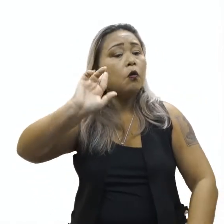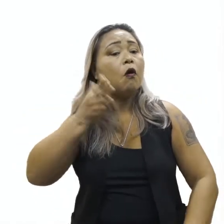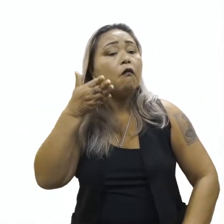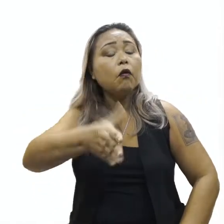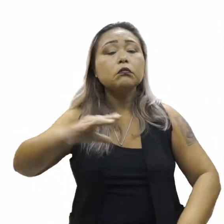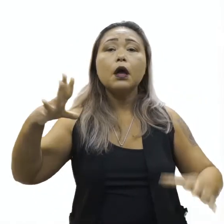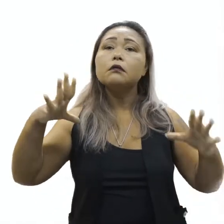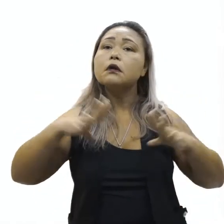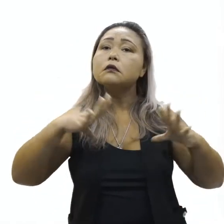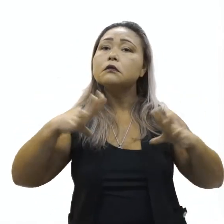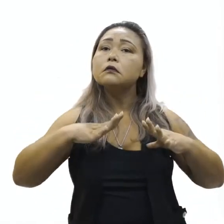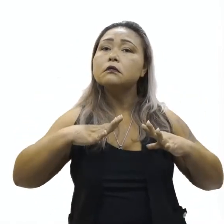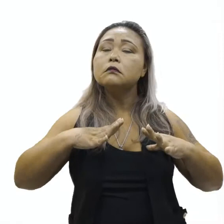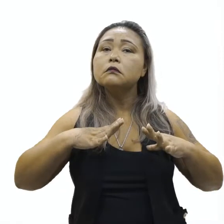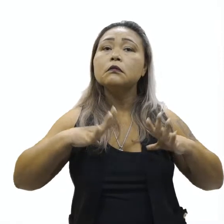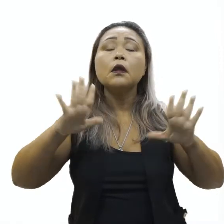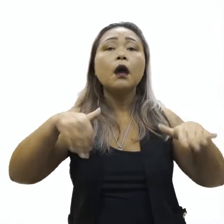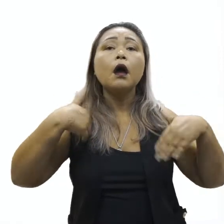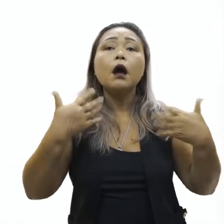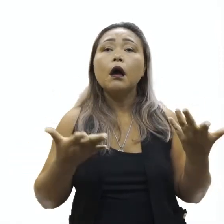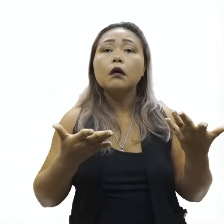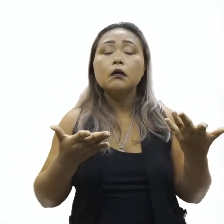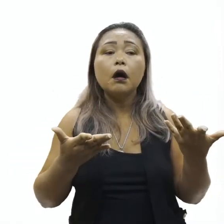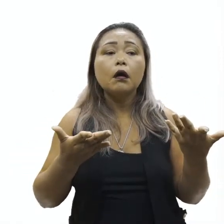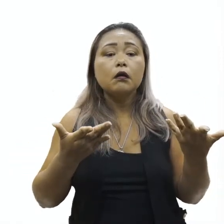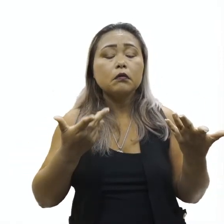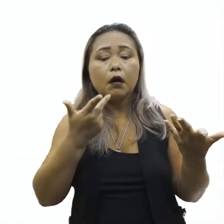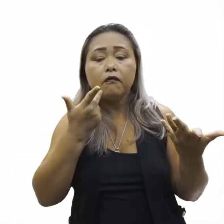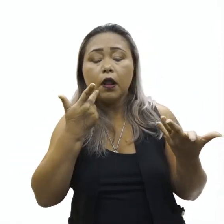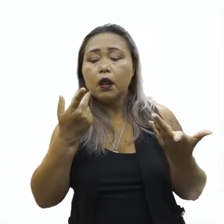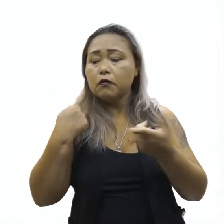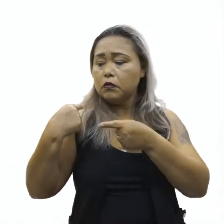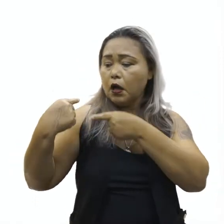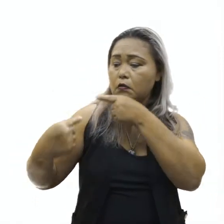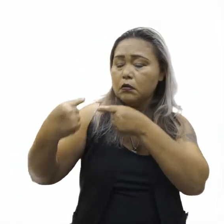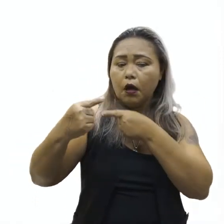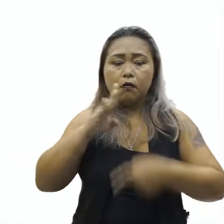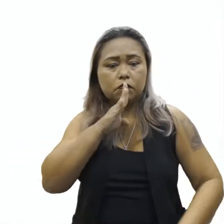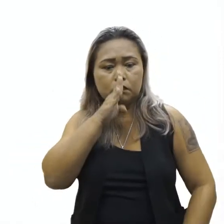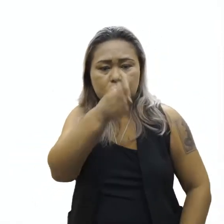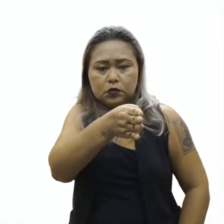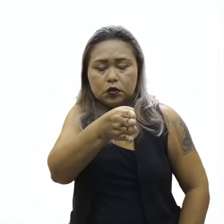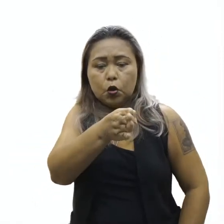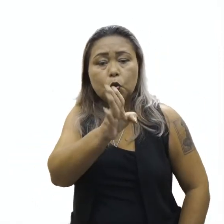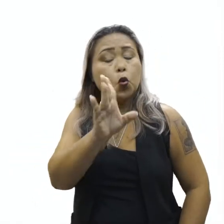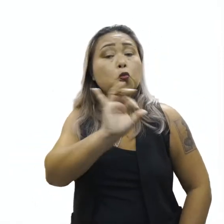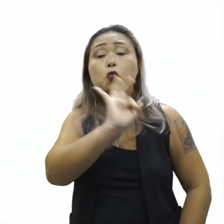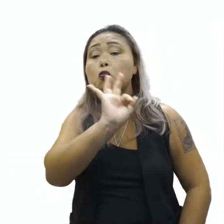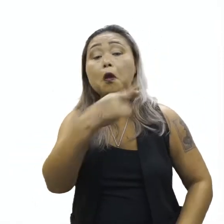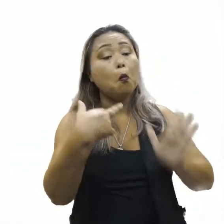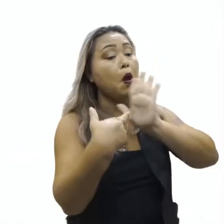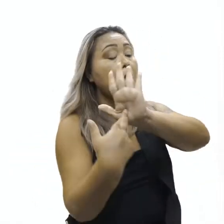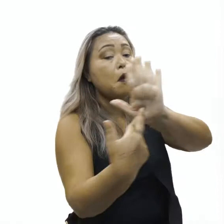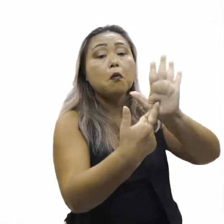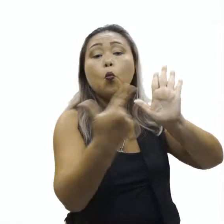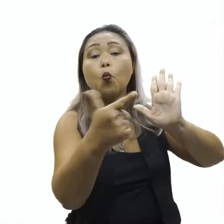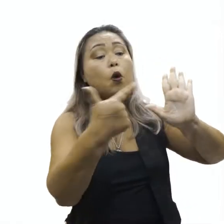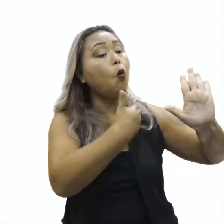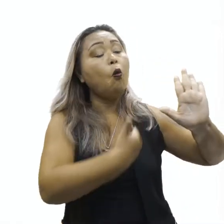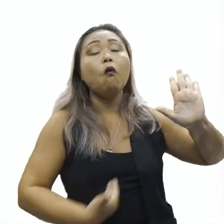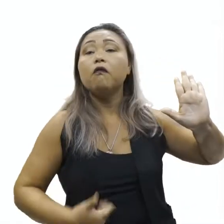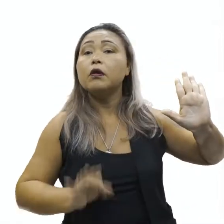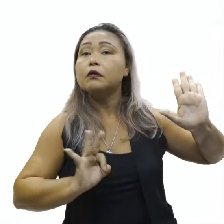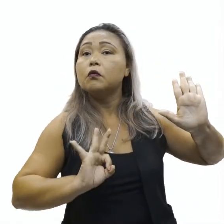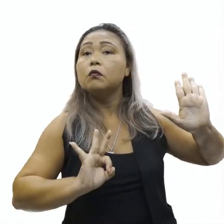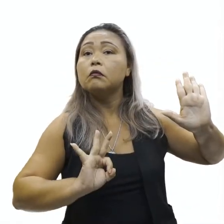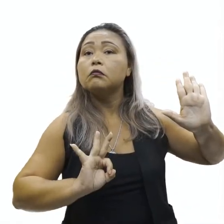né? E aí eles atuavam assim politicamente de forma direta, sem representantes ou governantes. O que eu quero dizer